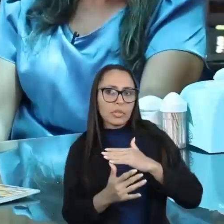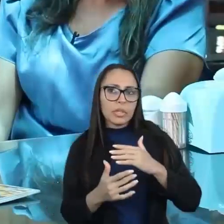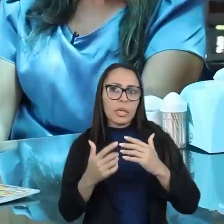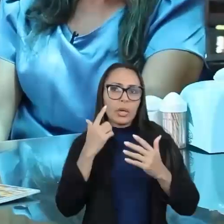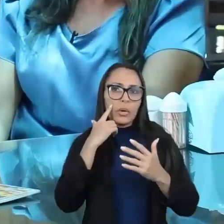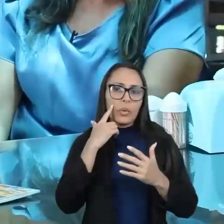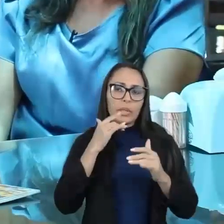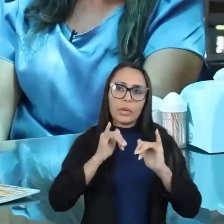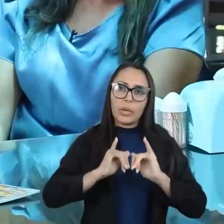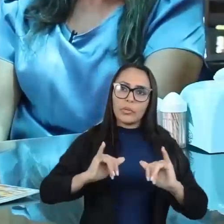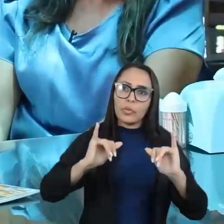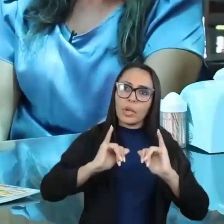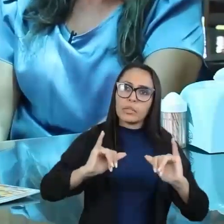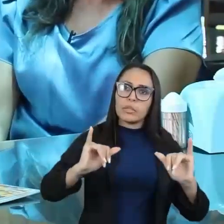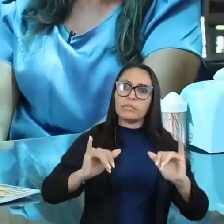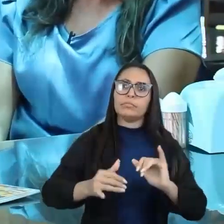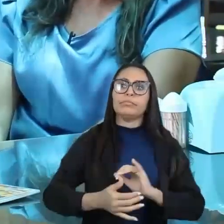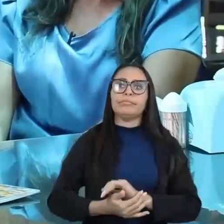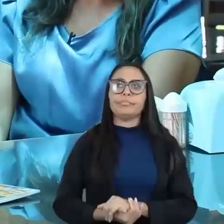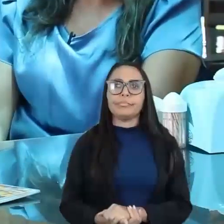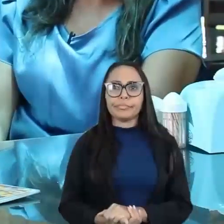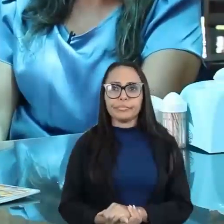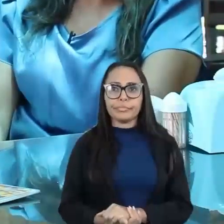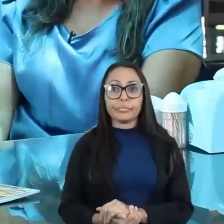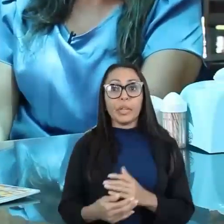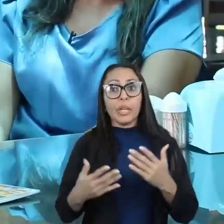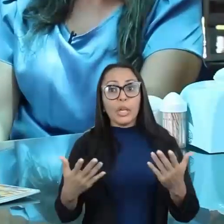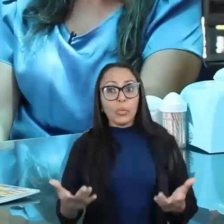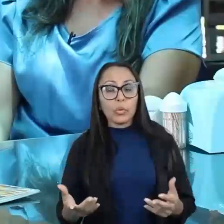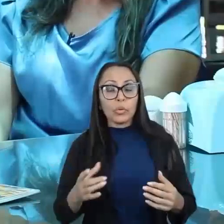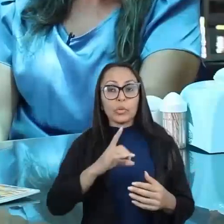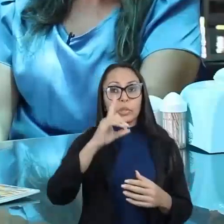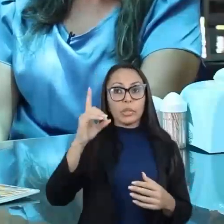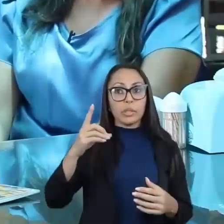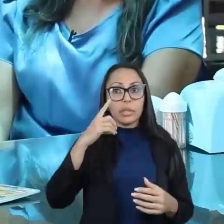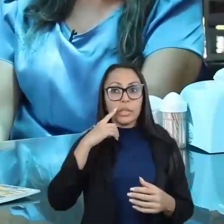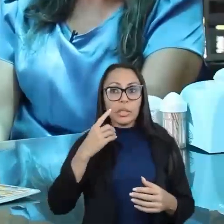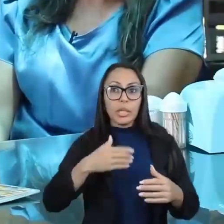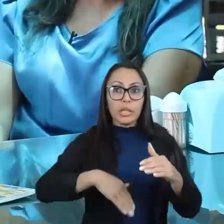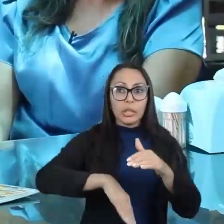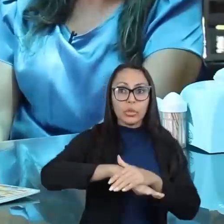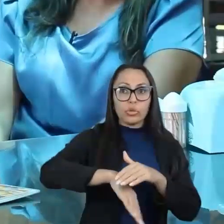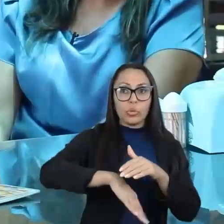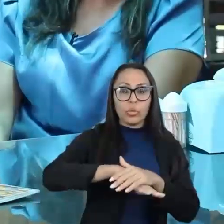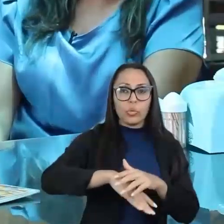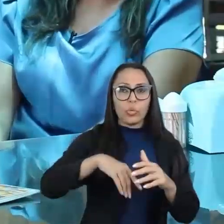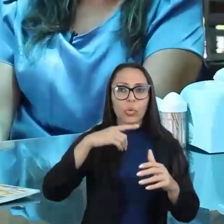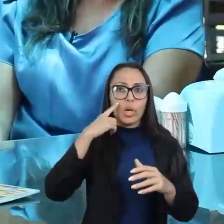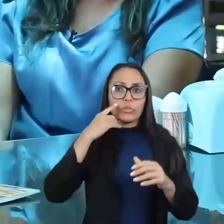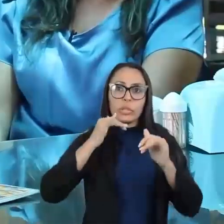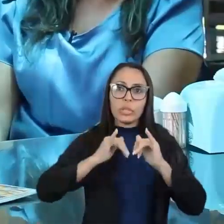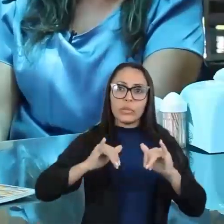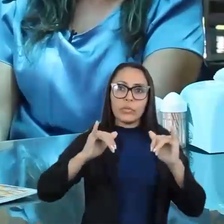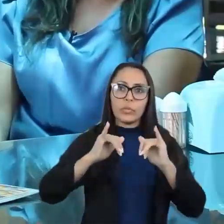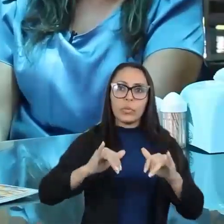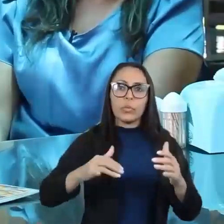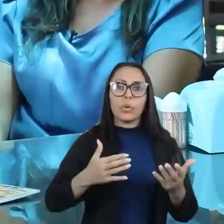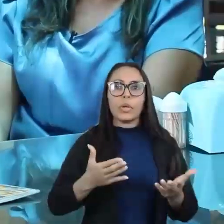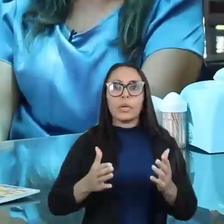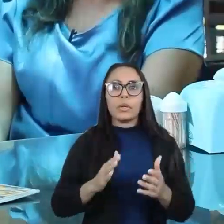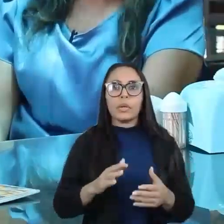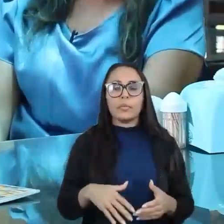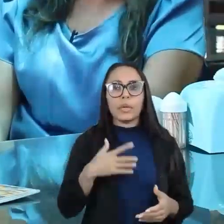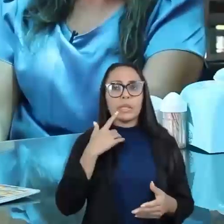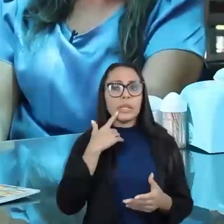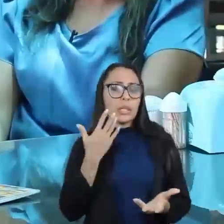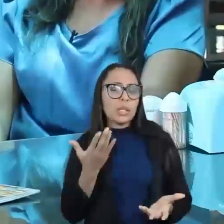marketing digital, para trazer isso para cá. E quando é jogo, a gente divulga também a transmissão. Para quem não conseguiu comprar o ingresso, muitas vezes,